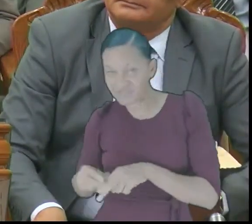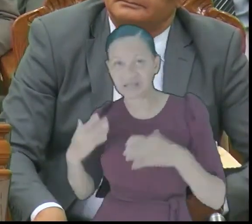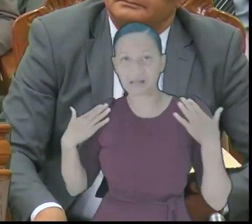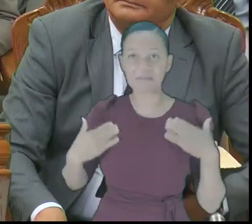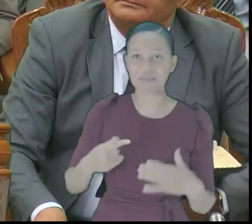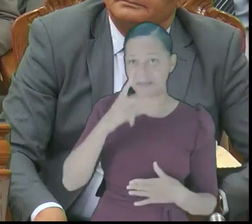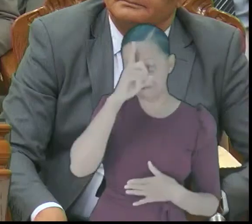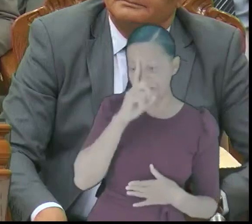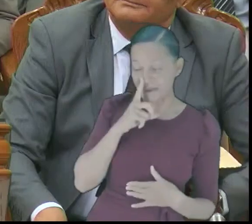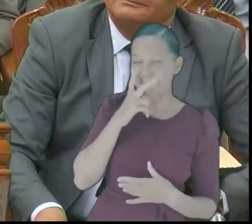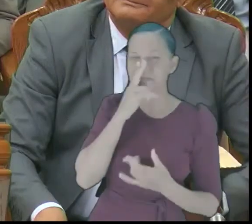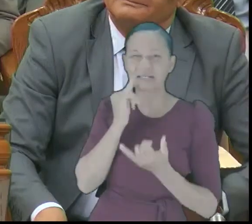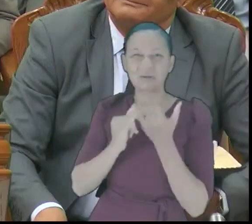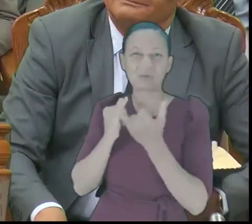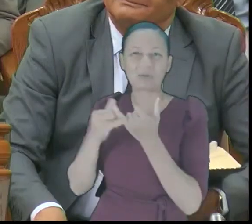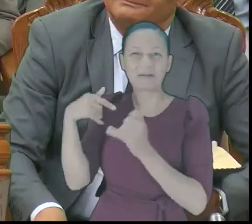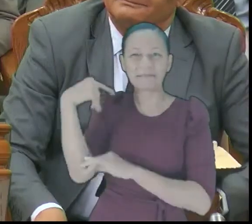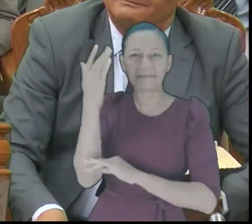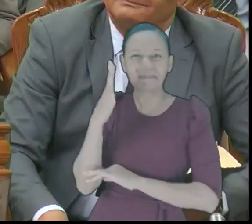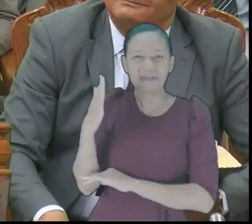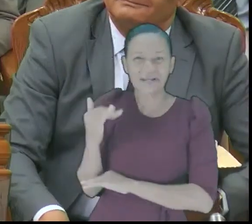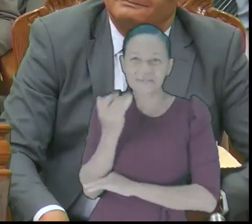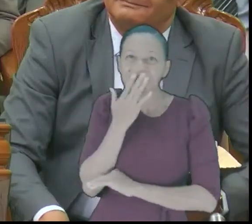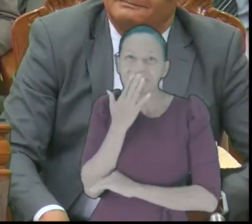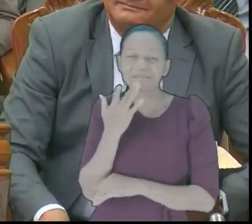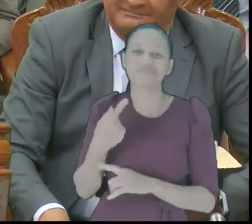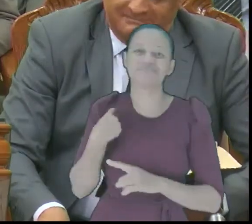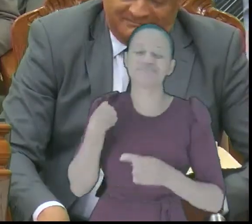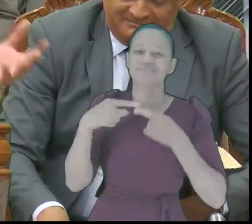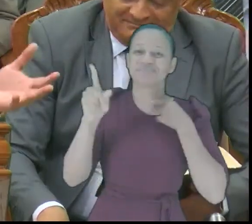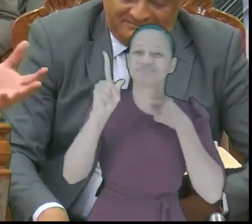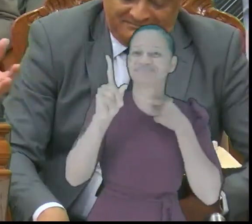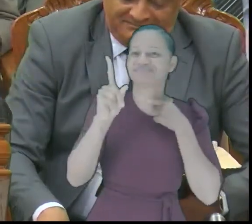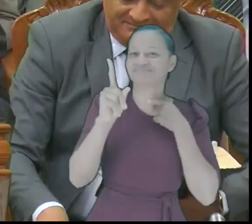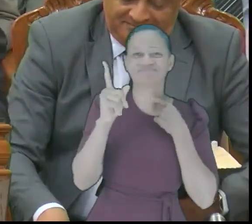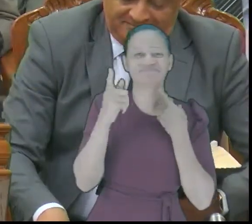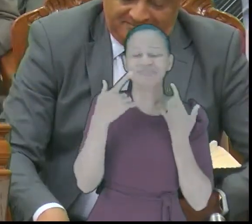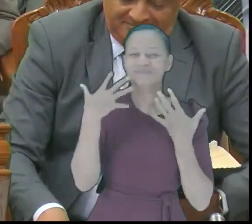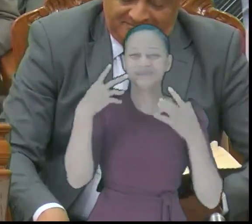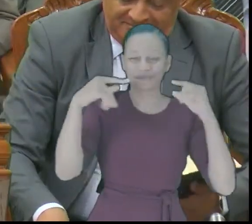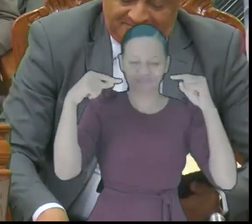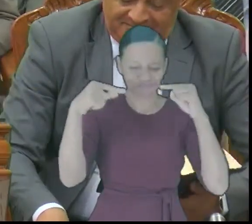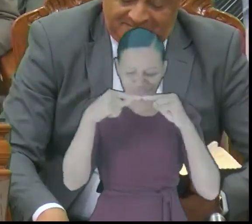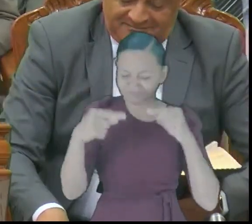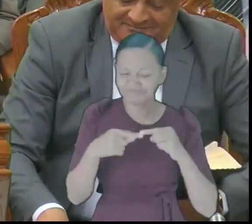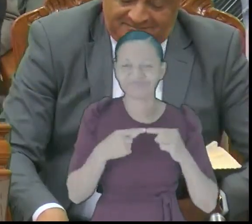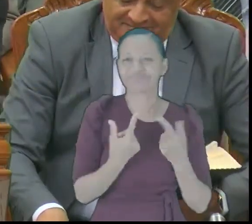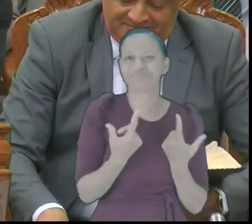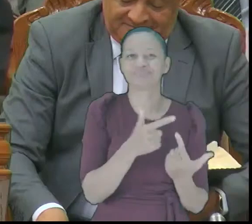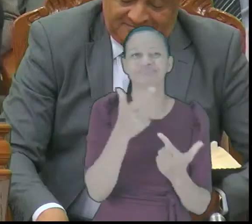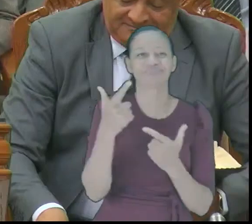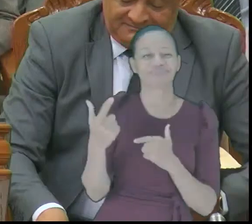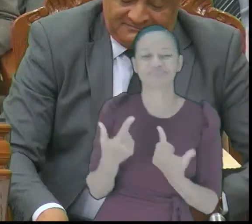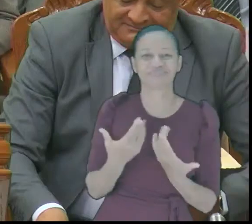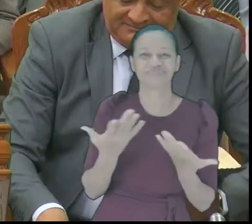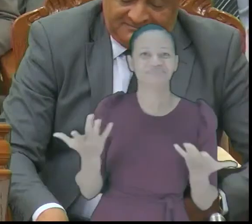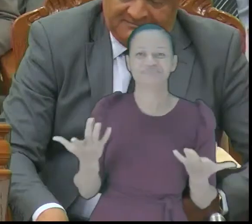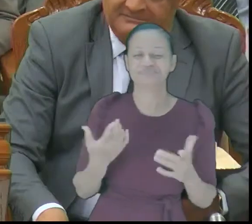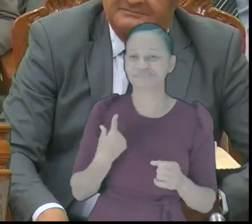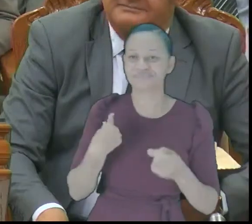amarela parecendo a bandeira do Brasil? Por quê? Porque eu estaria desataviado. Eu estaria fora do